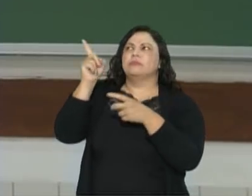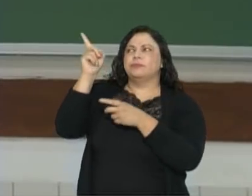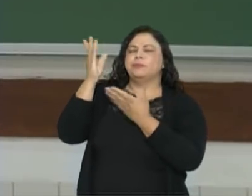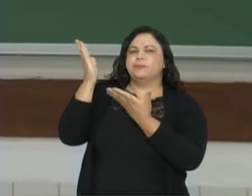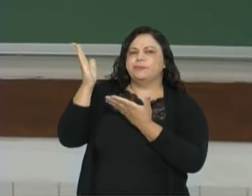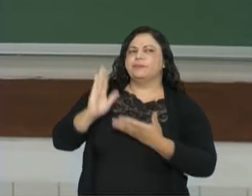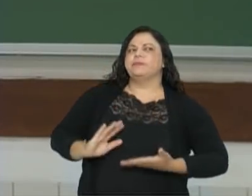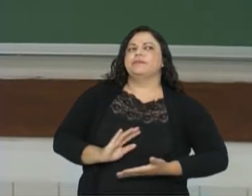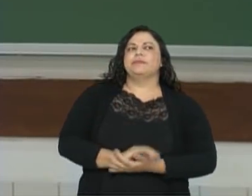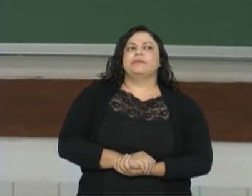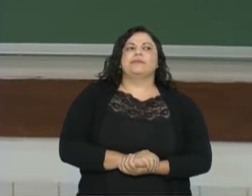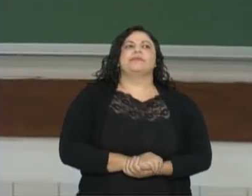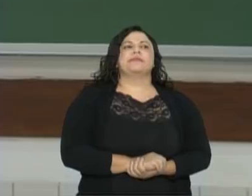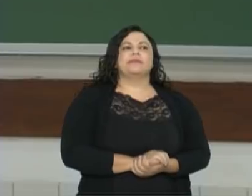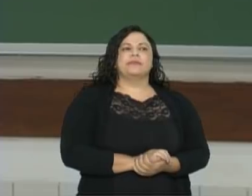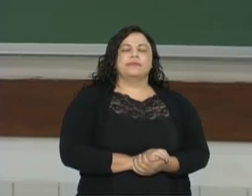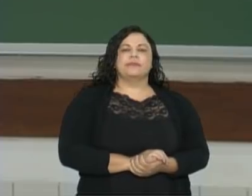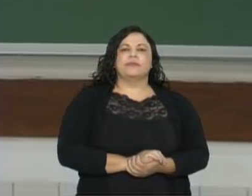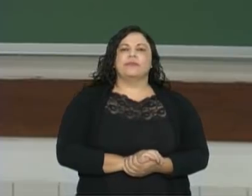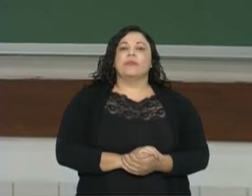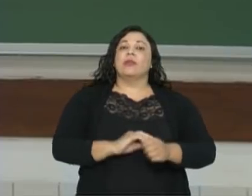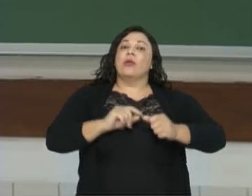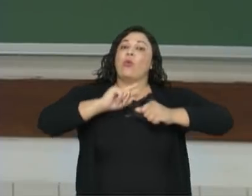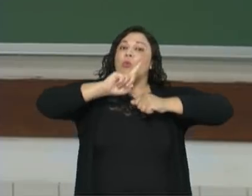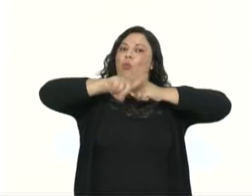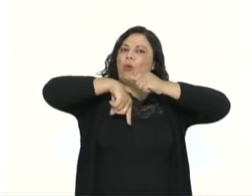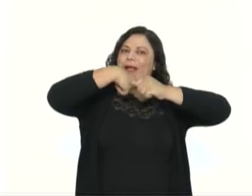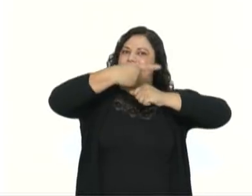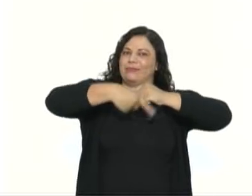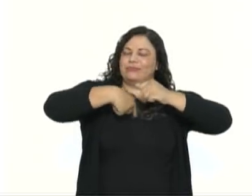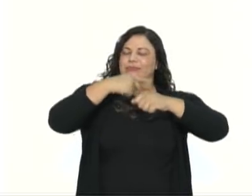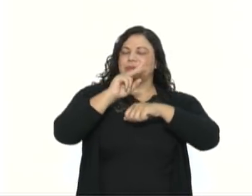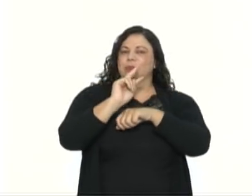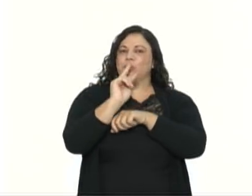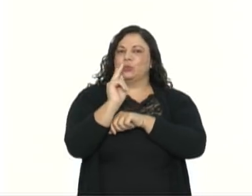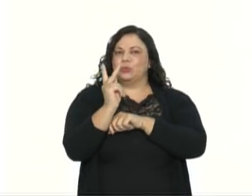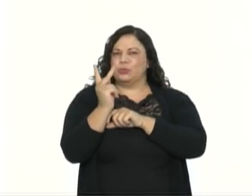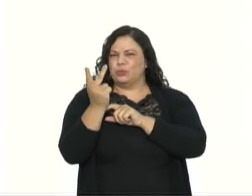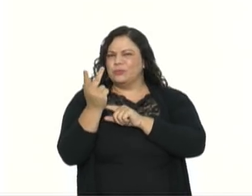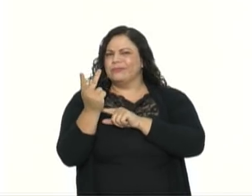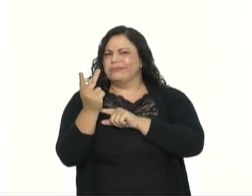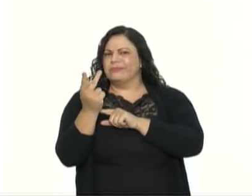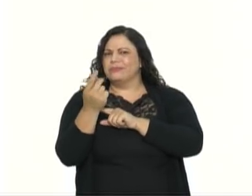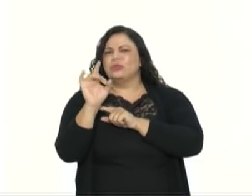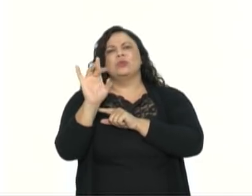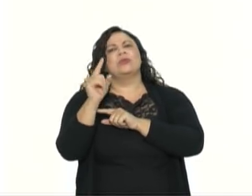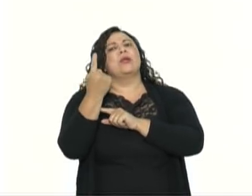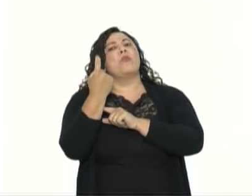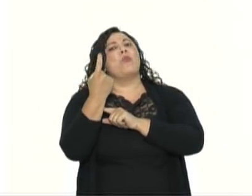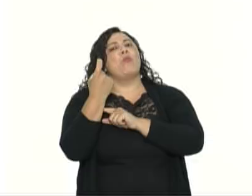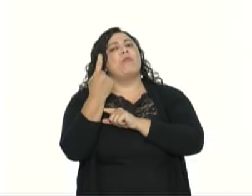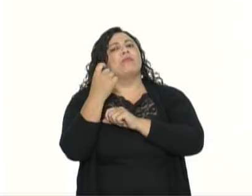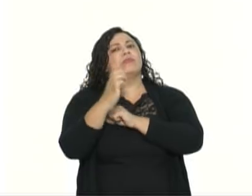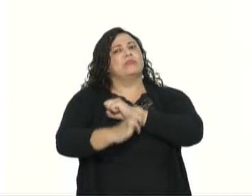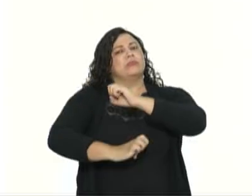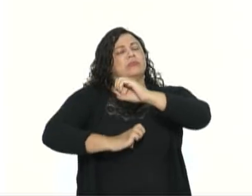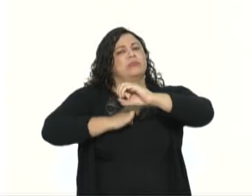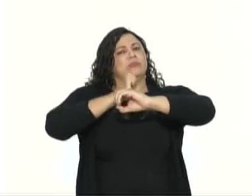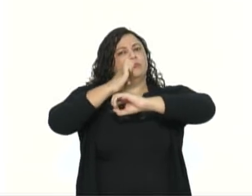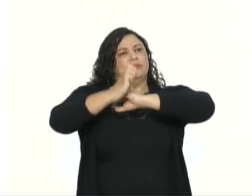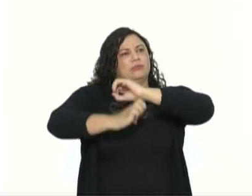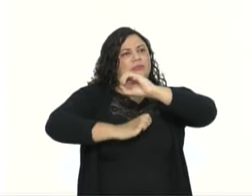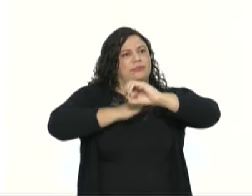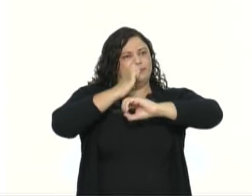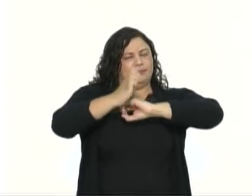Um átomo de hidrogênio que tem somente um elétron, para atingir a estabilidade, faz uma ligação